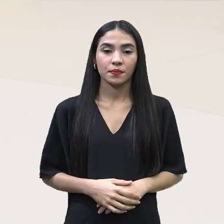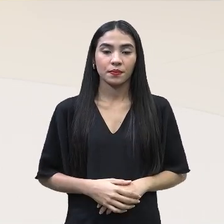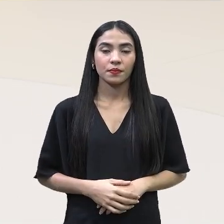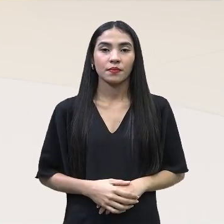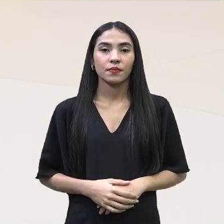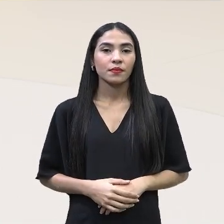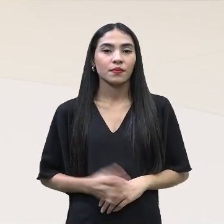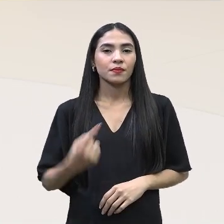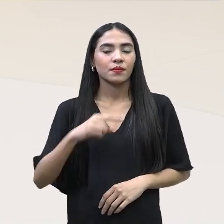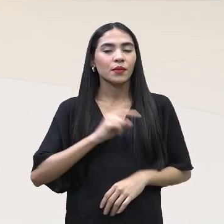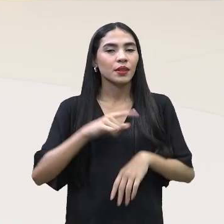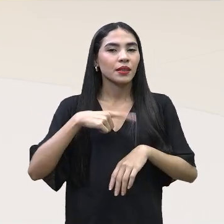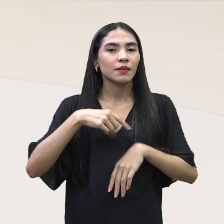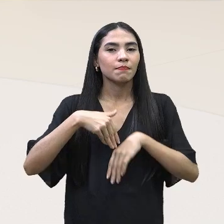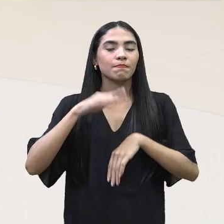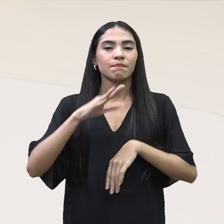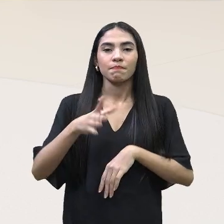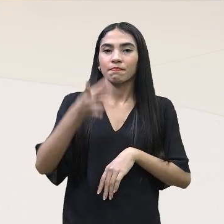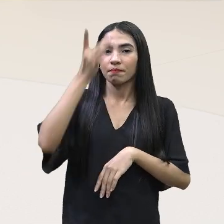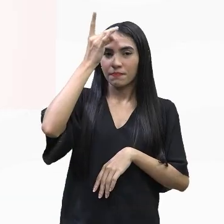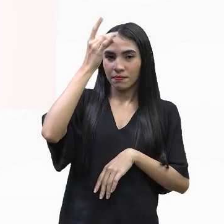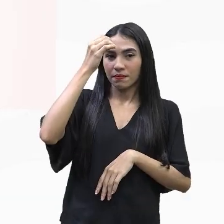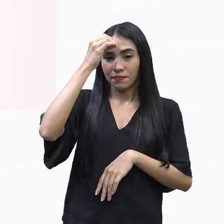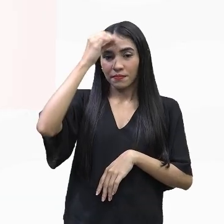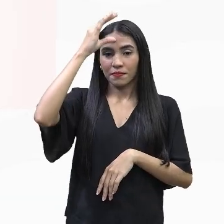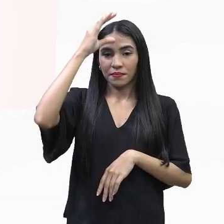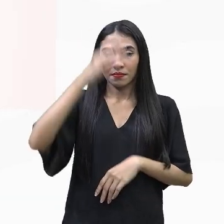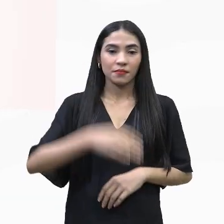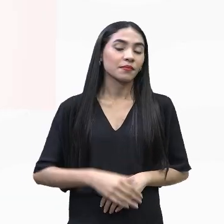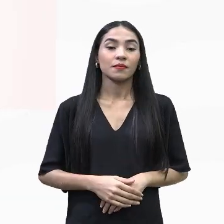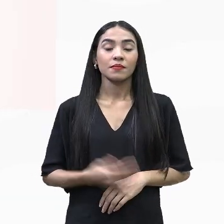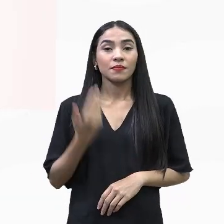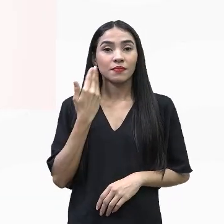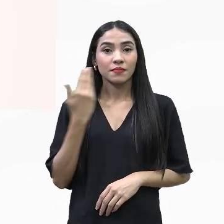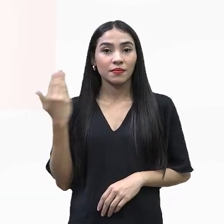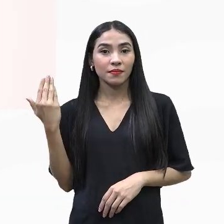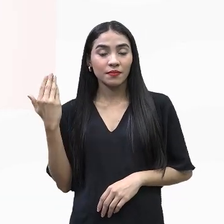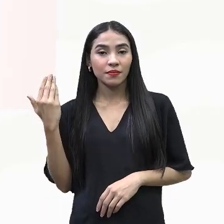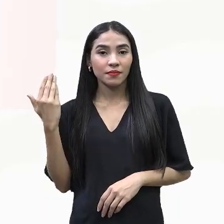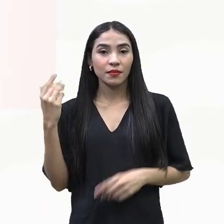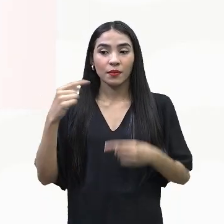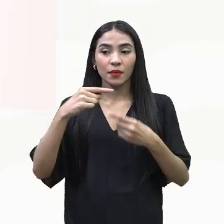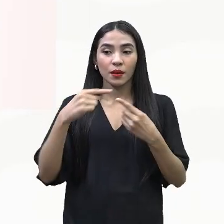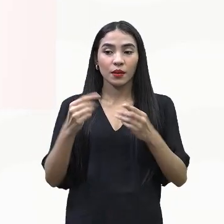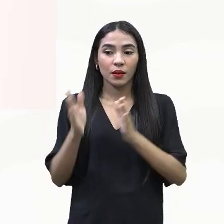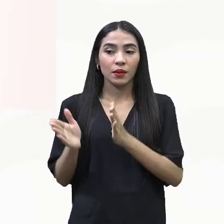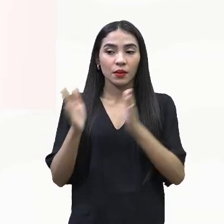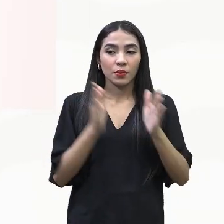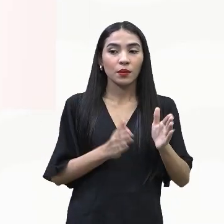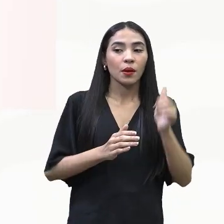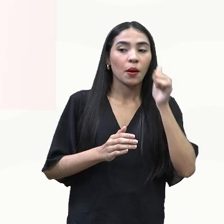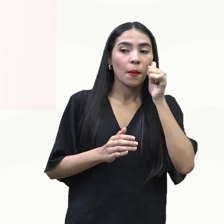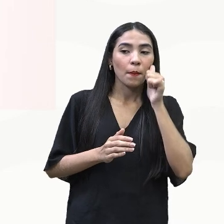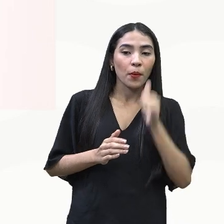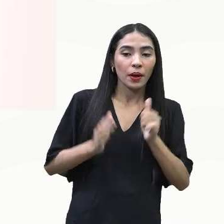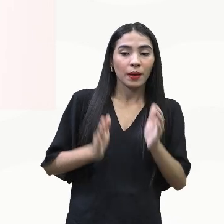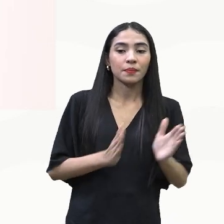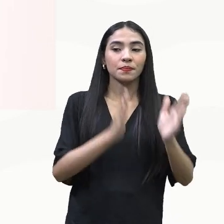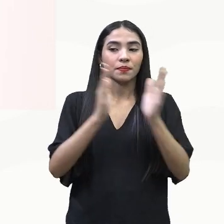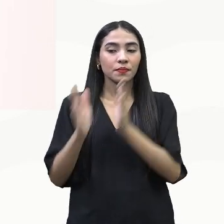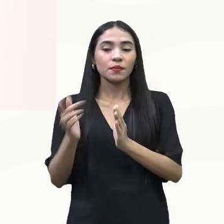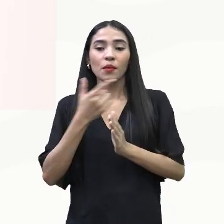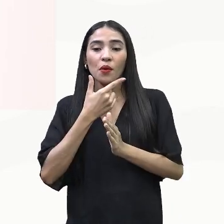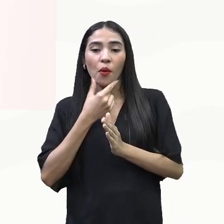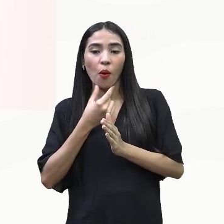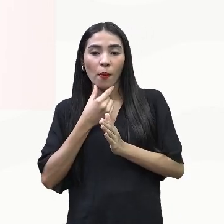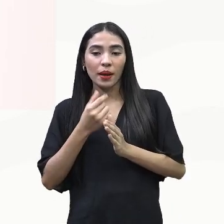para que tenhamos mais conhecimento sobre ele. Aqui eu apresento para vocês duas imagens. O sistema reprodutor feminino